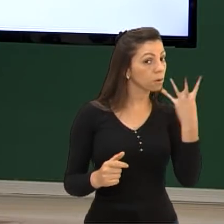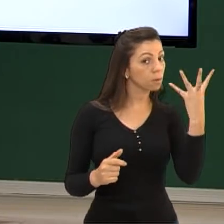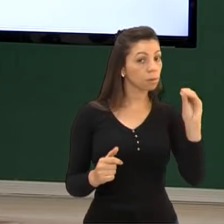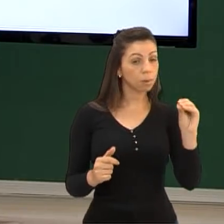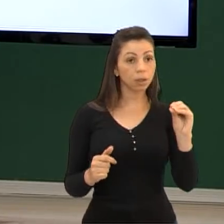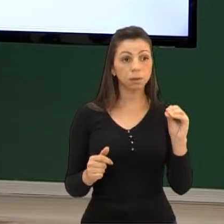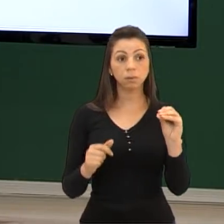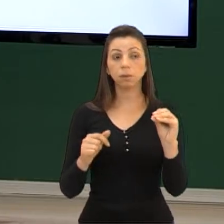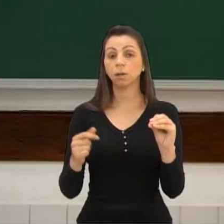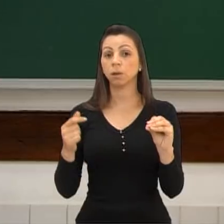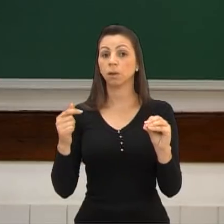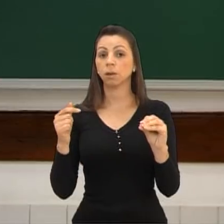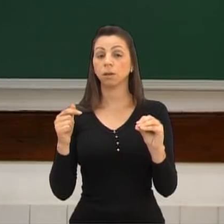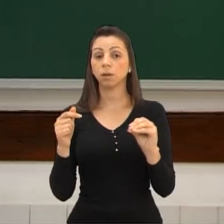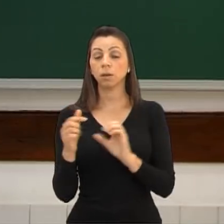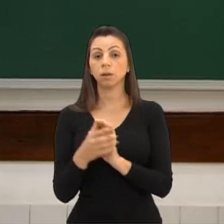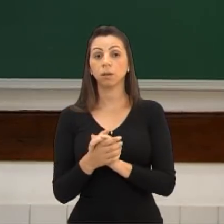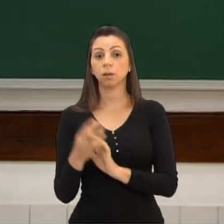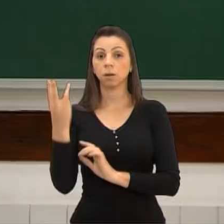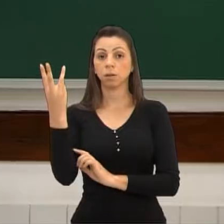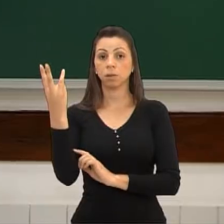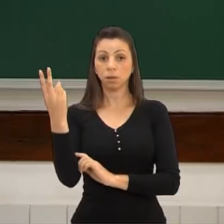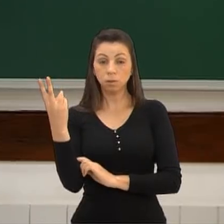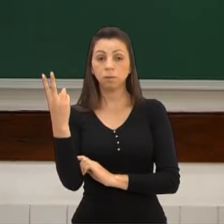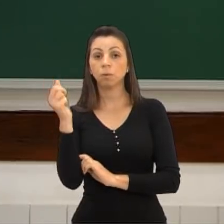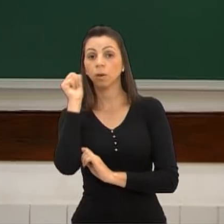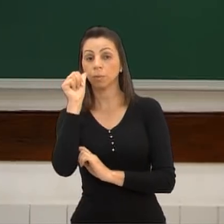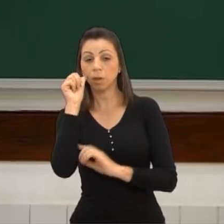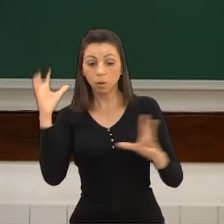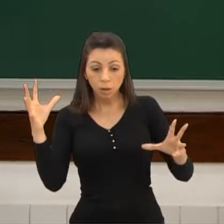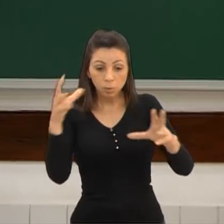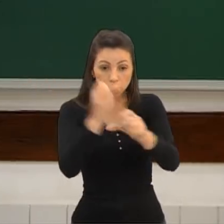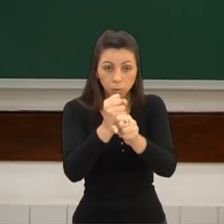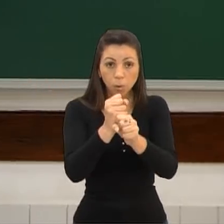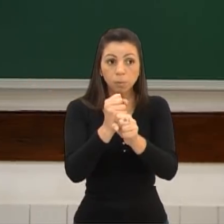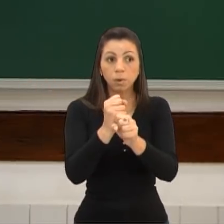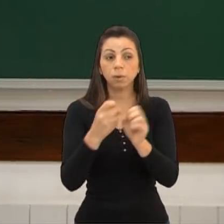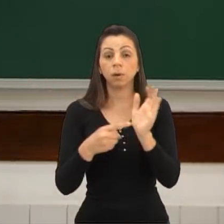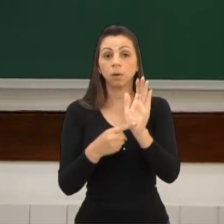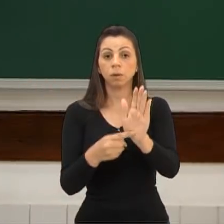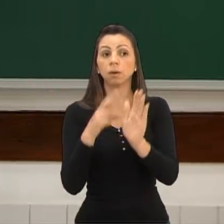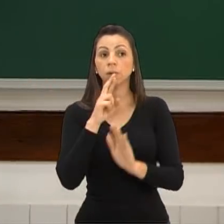seria 72 alunos nessa turma, né, nessa sala.